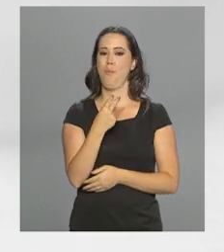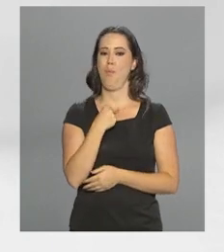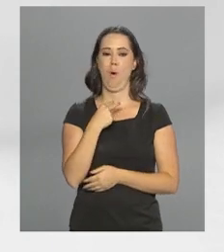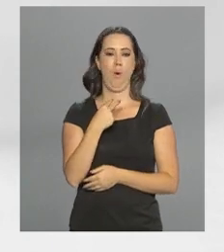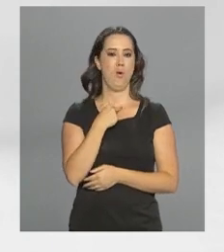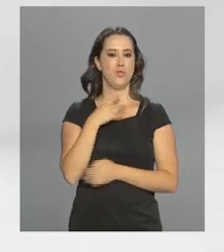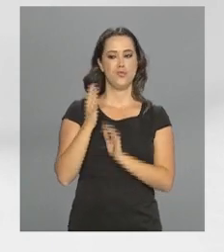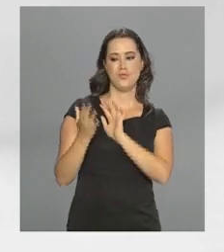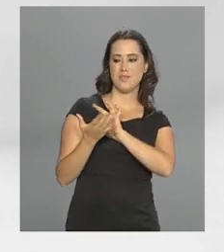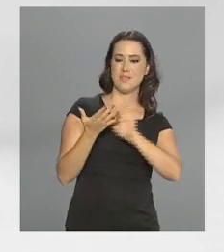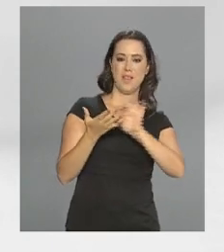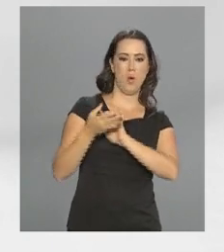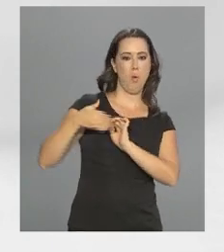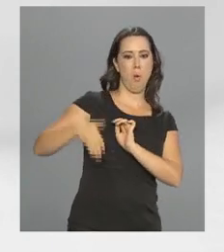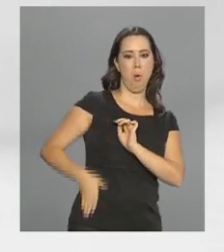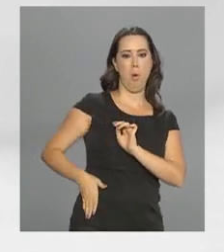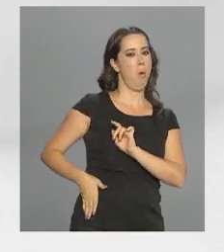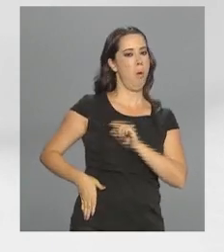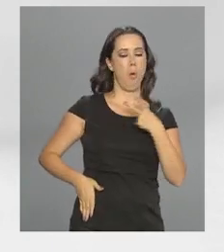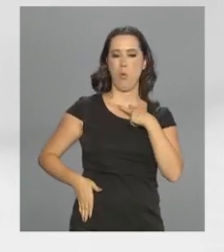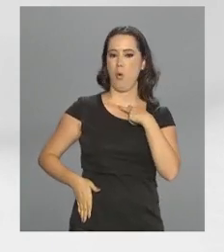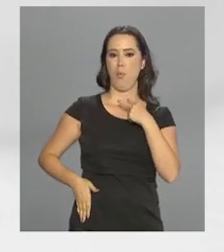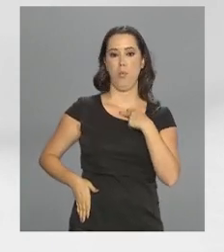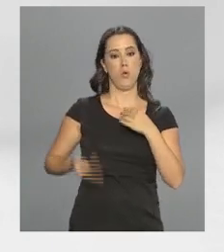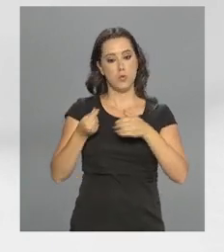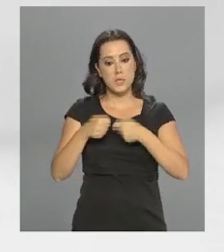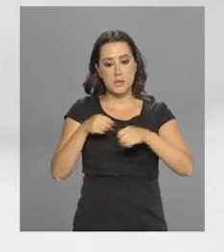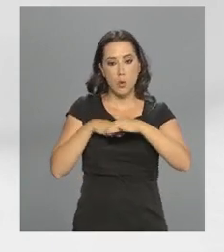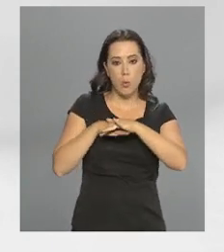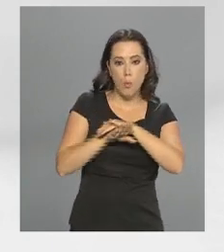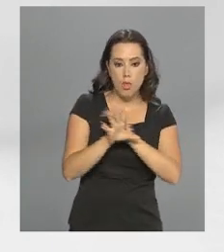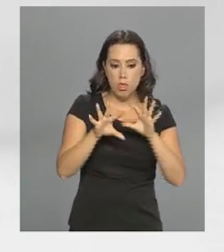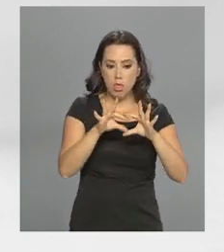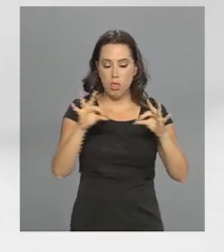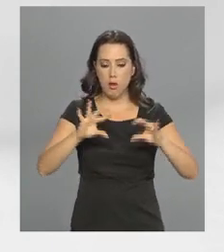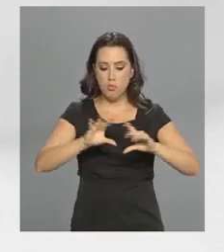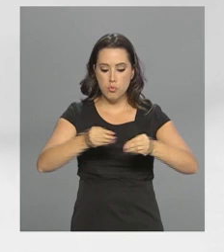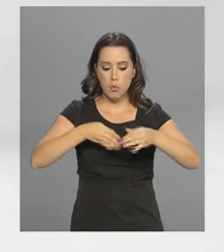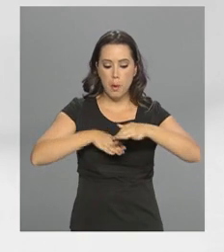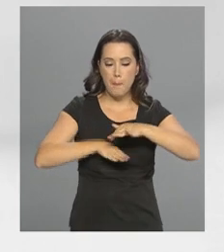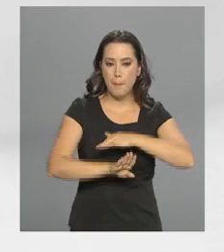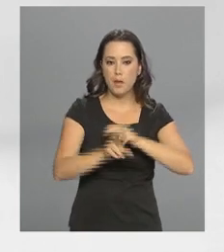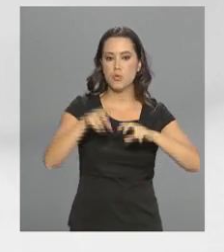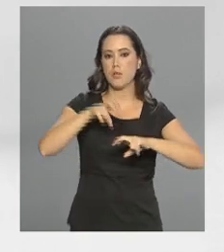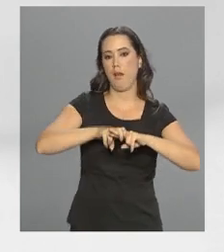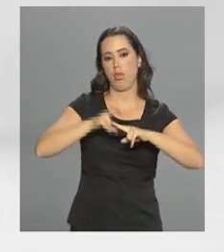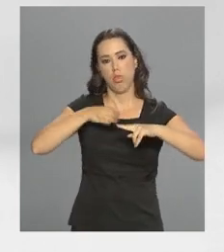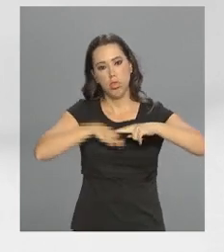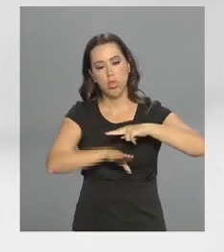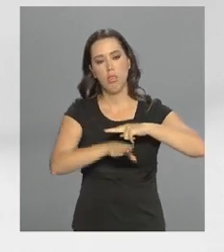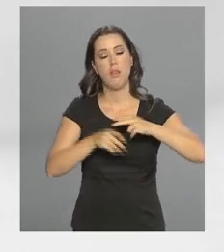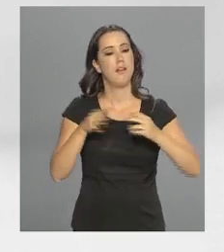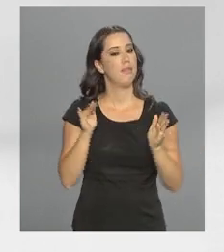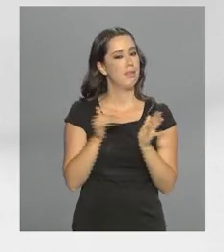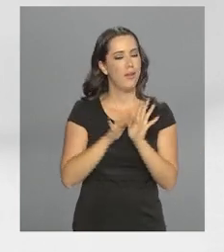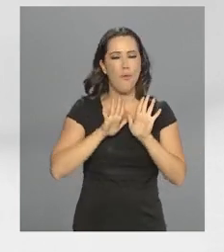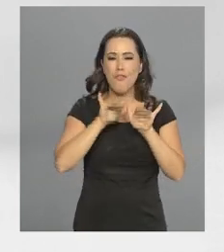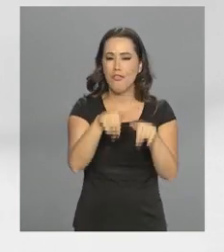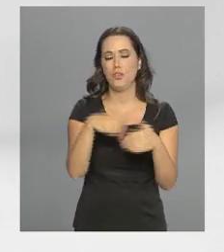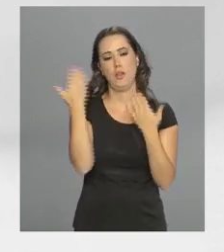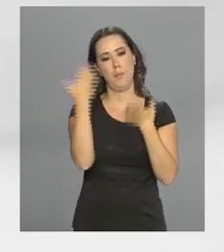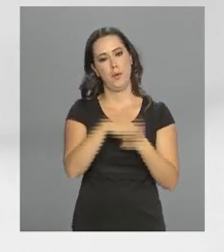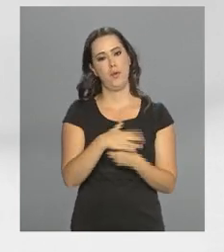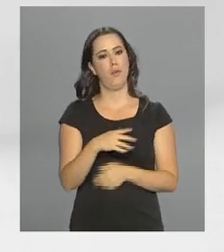aparelhos eletrônicos devem ficar no porta objetos com lacre embaixo da cadeira até o final das provas e não se